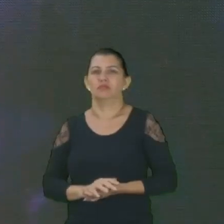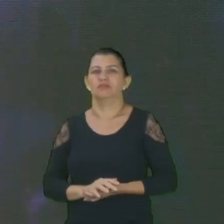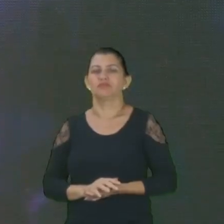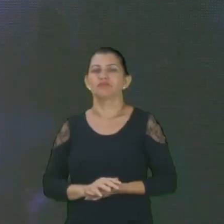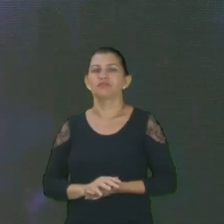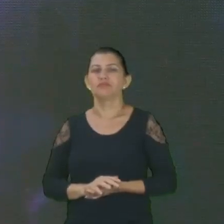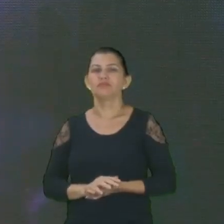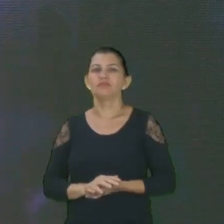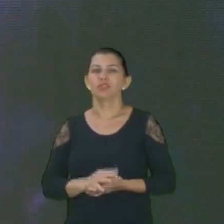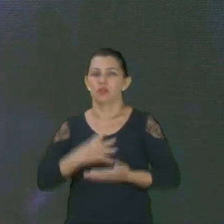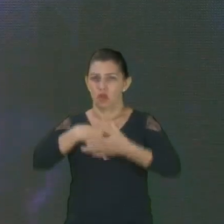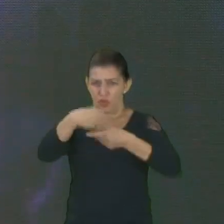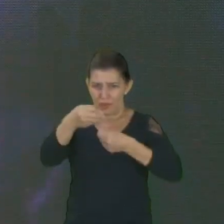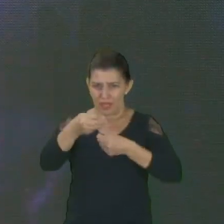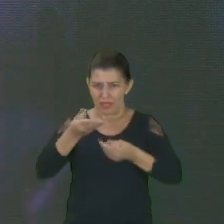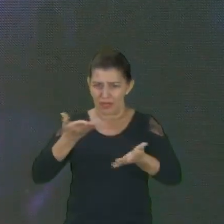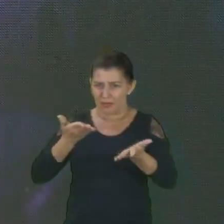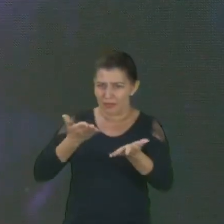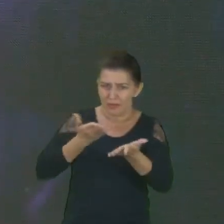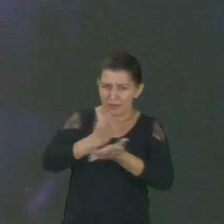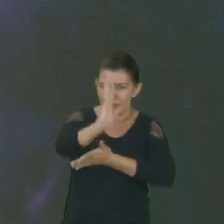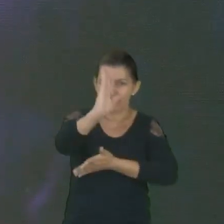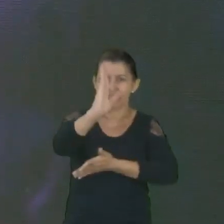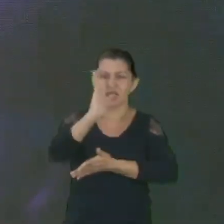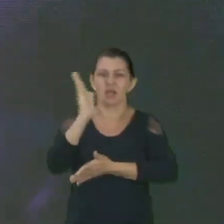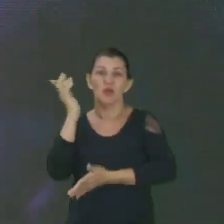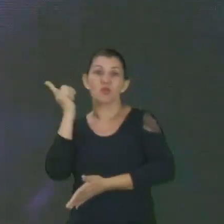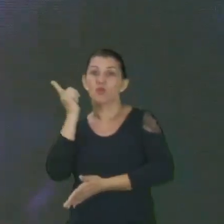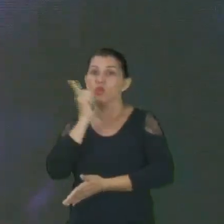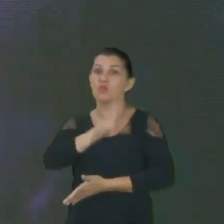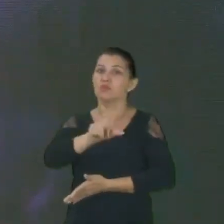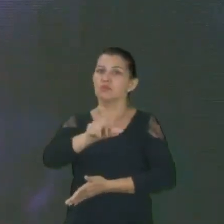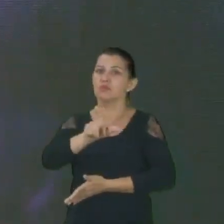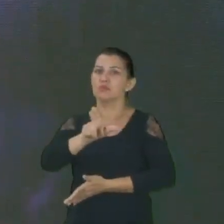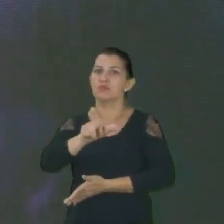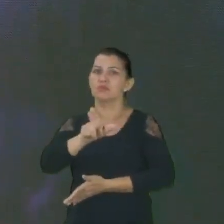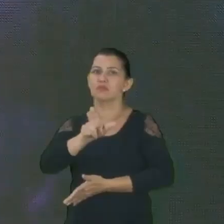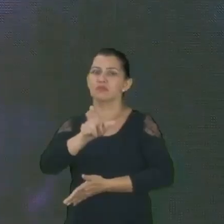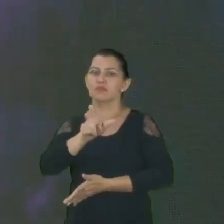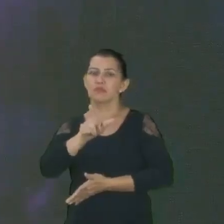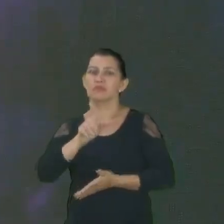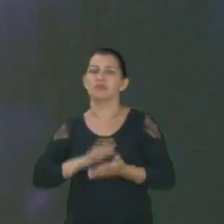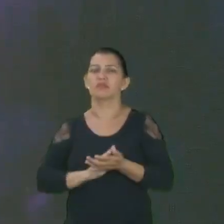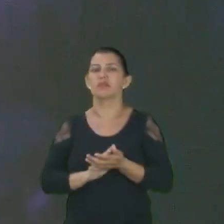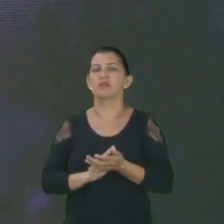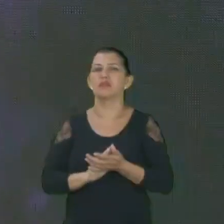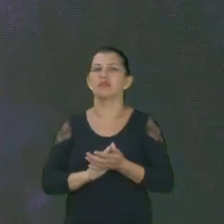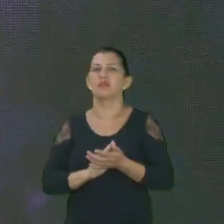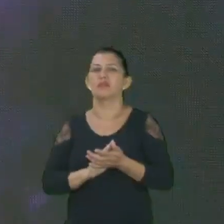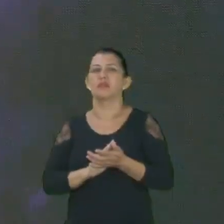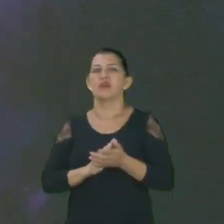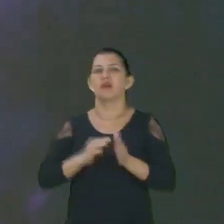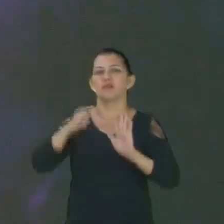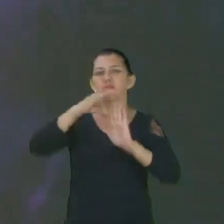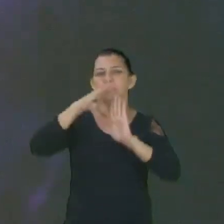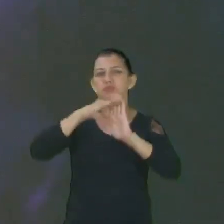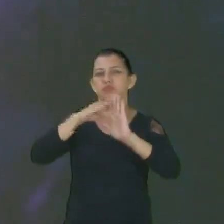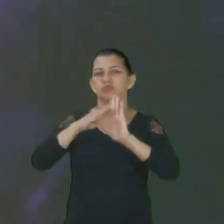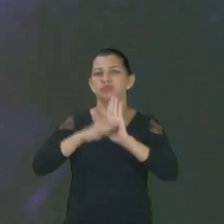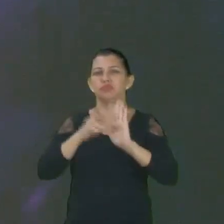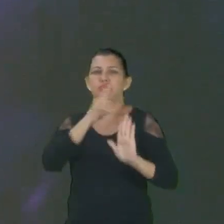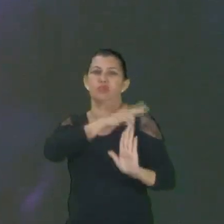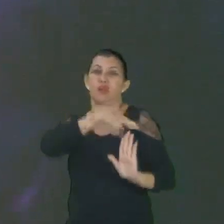diga vencer. Diga mais forte, vencer as barreiras da